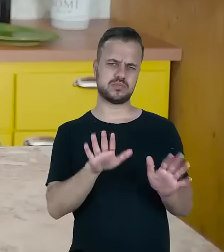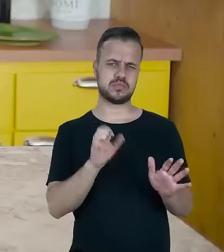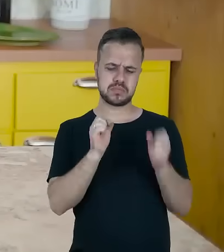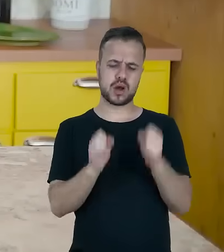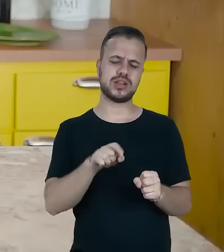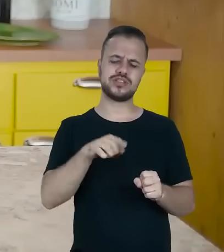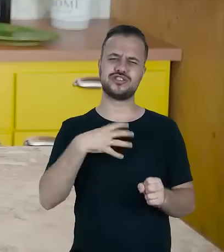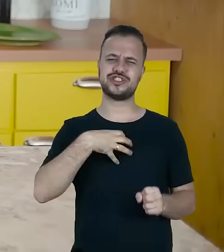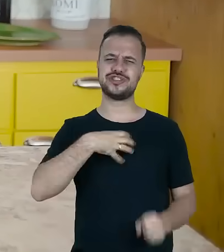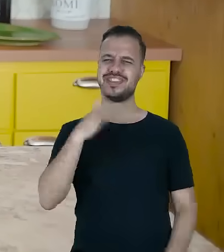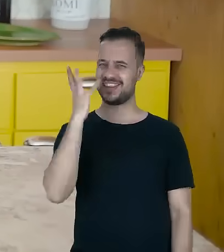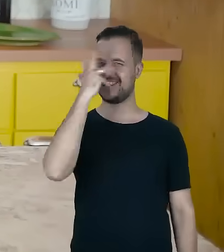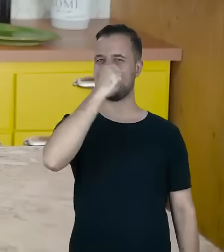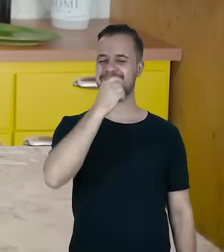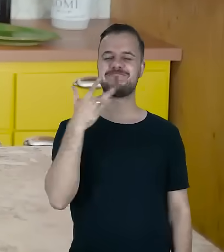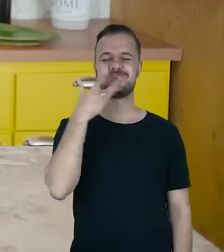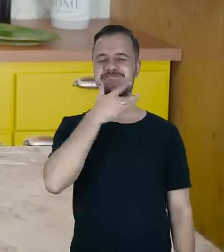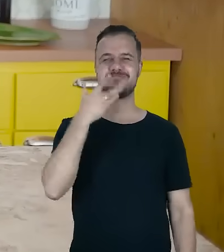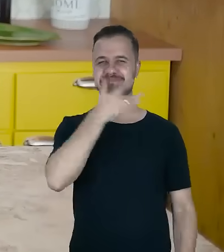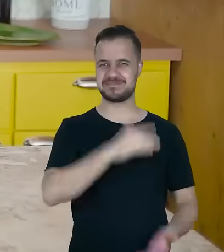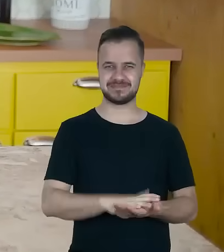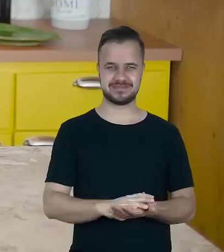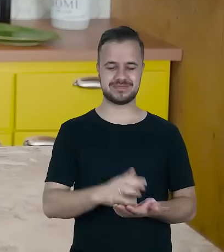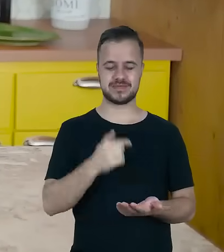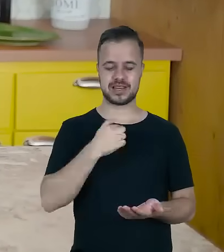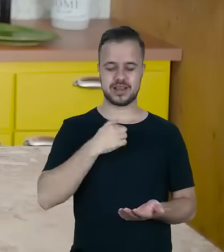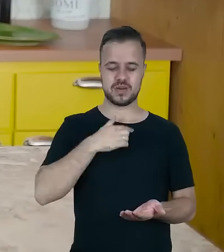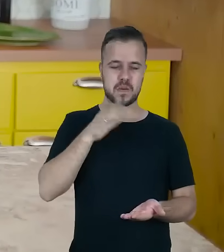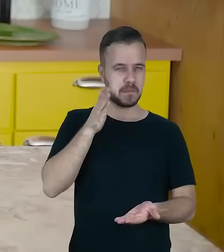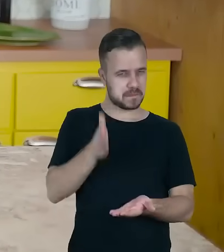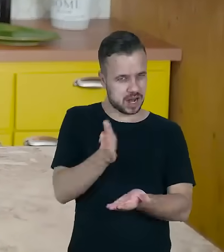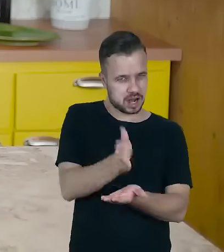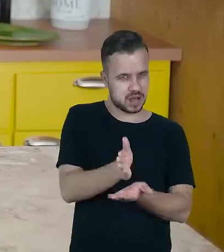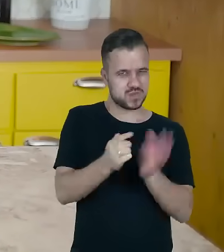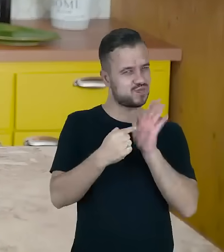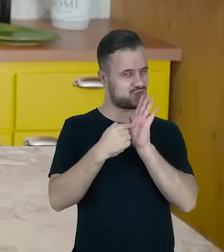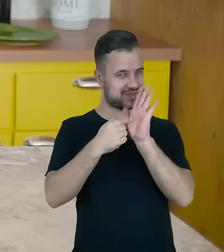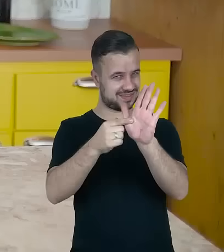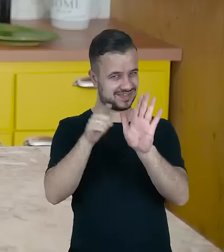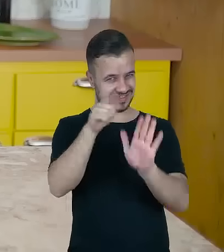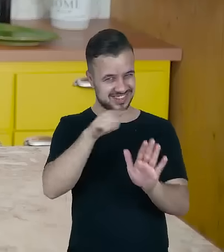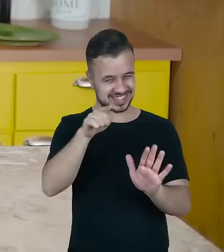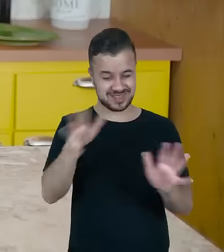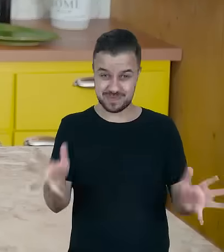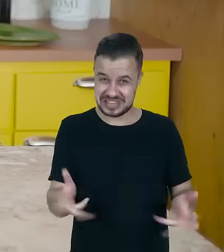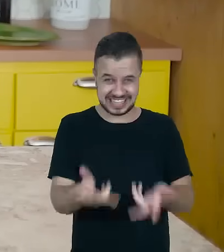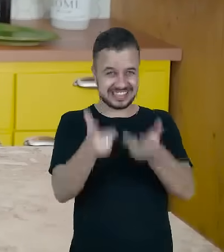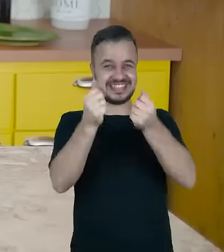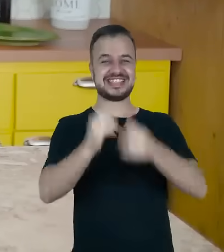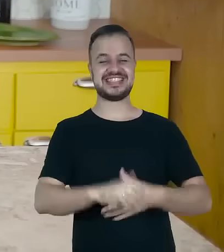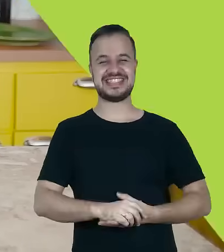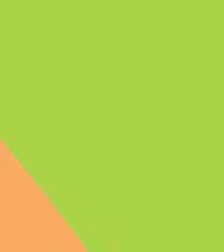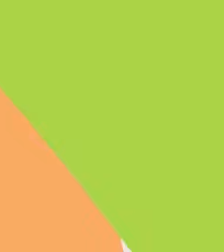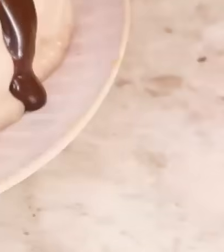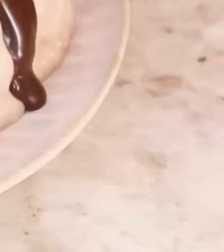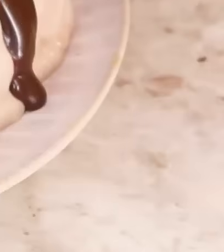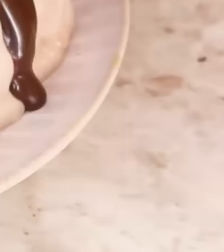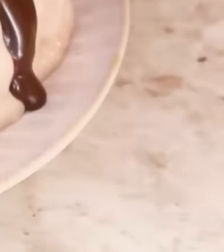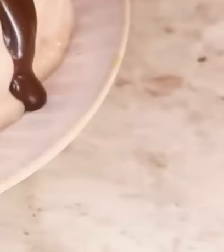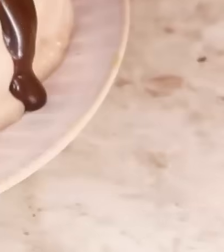então deixa assim mesmo que ele já tá bem lindão e bem gostoso. E aqui eu vou tirar um pedaço para mostrar para vocês essa maravilha.